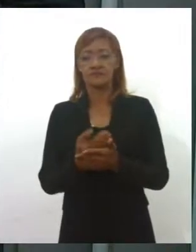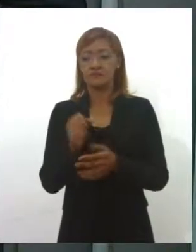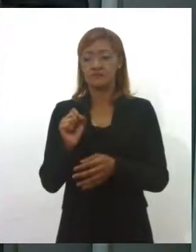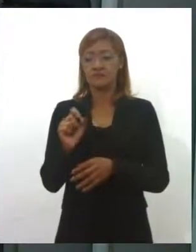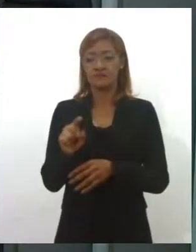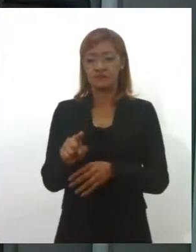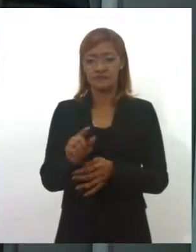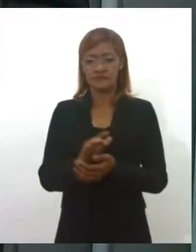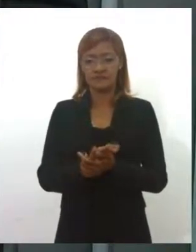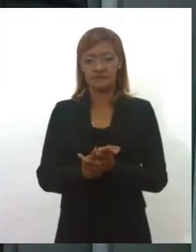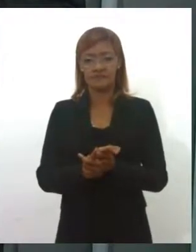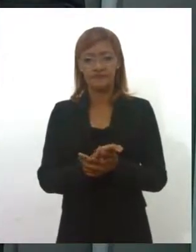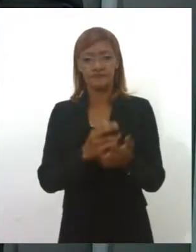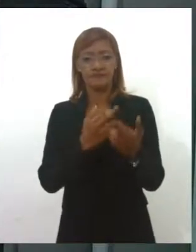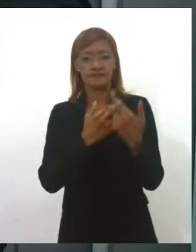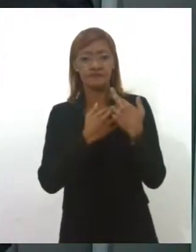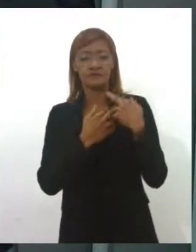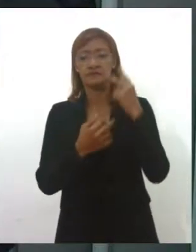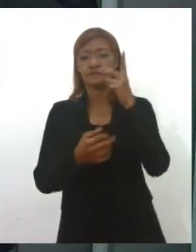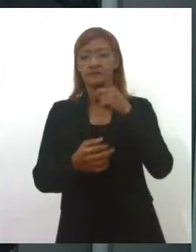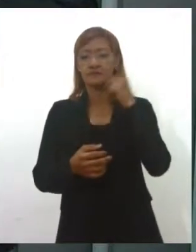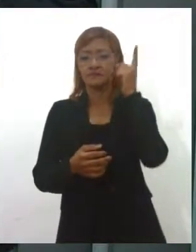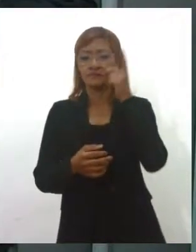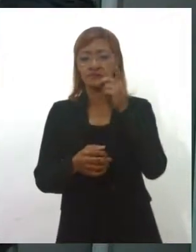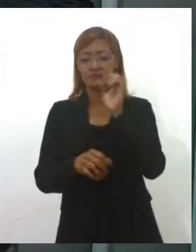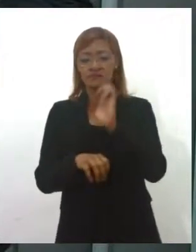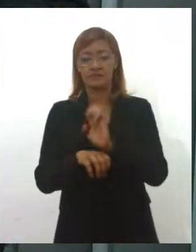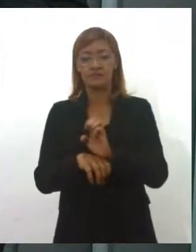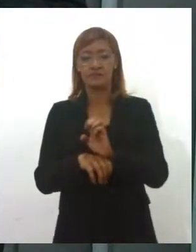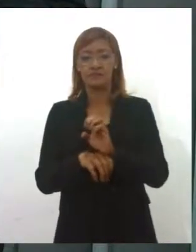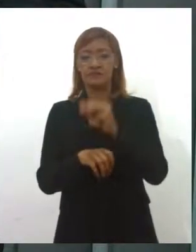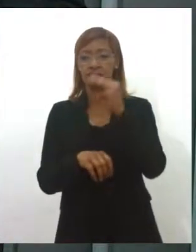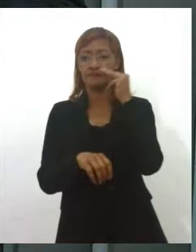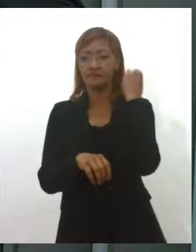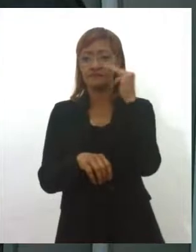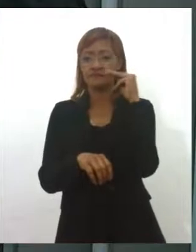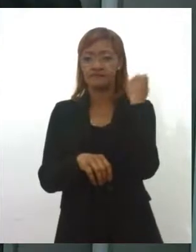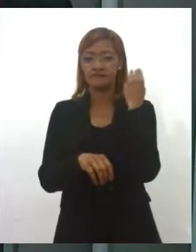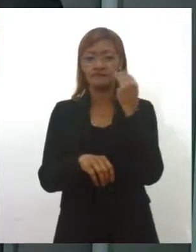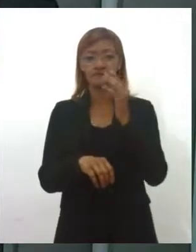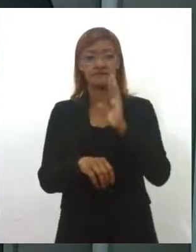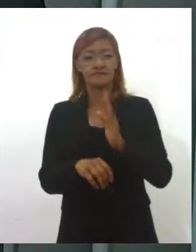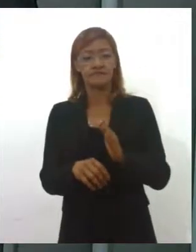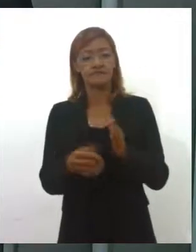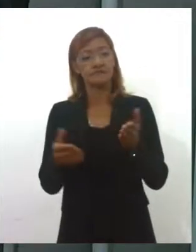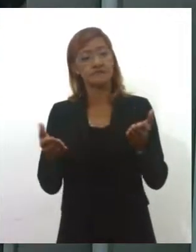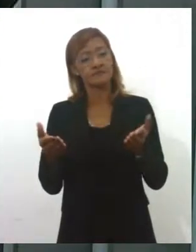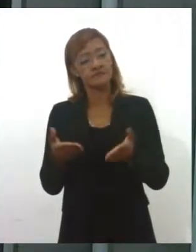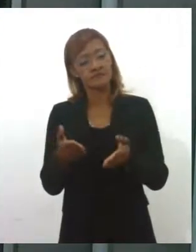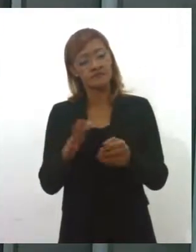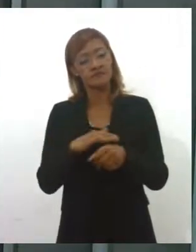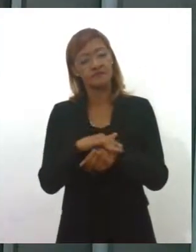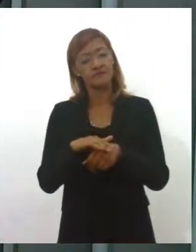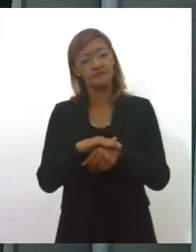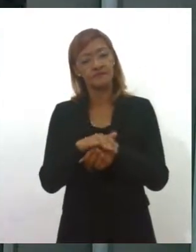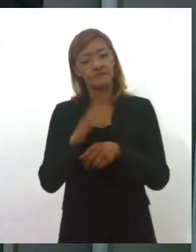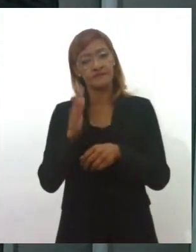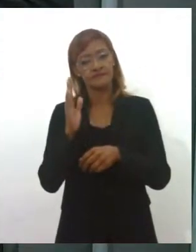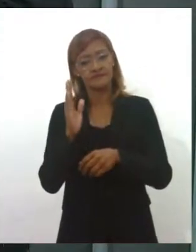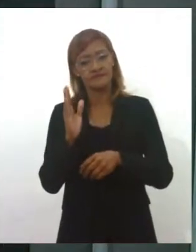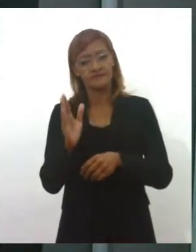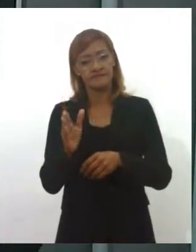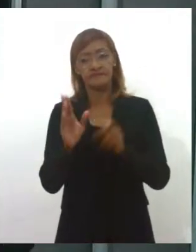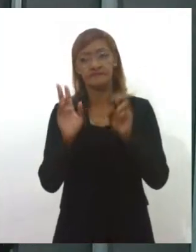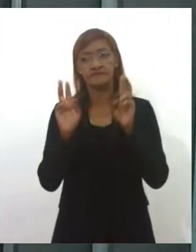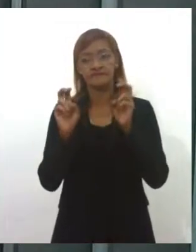a autoria do texto é adaptada Estadual Maísa mitidieri do PSD e é com a parlamentar que eu converso a partir de agora